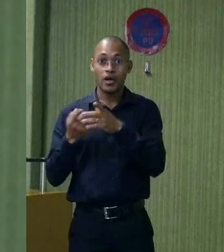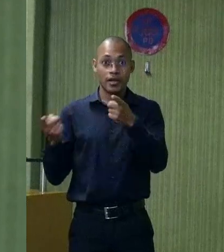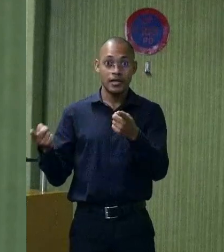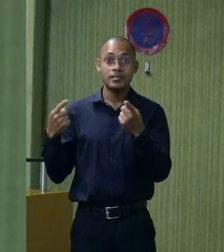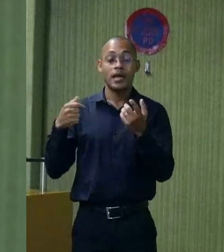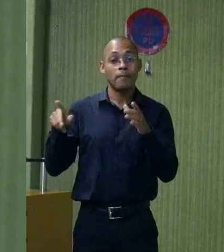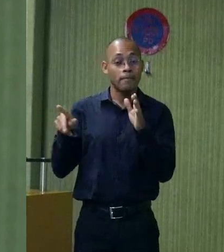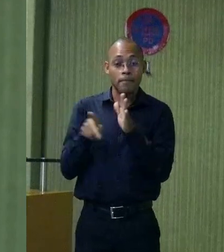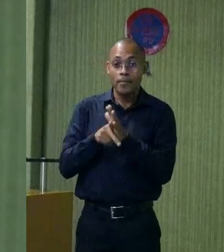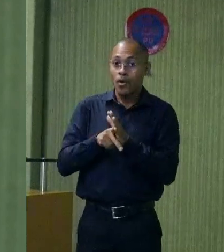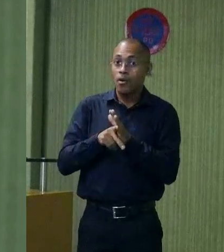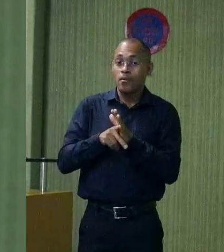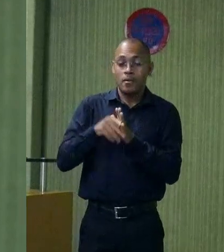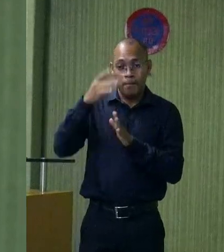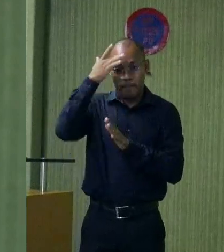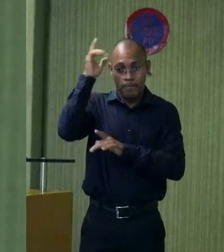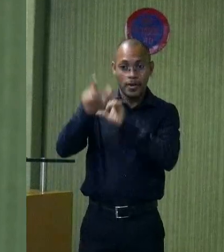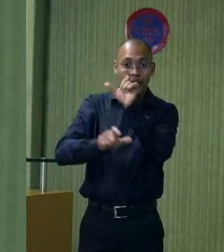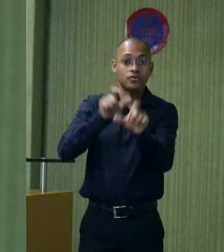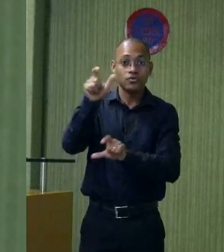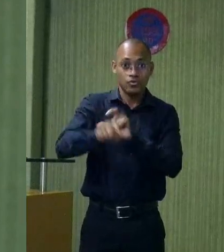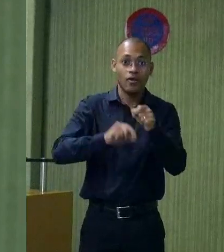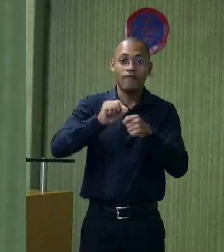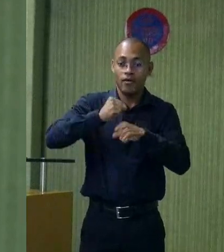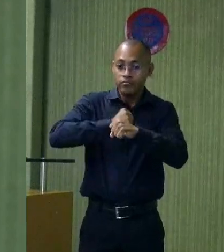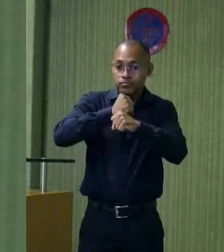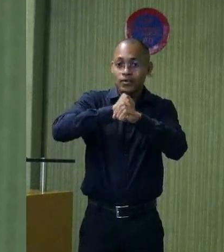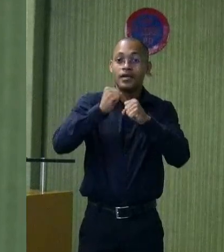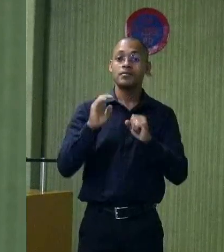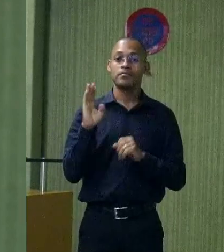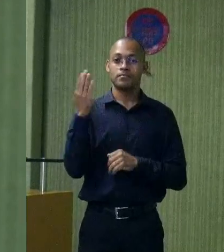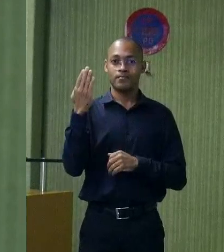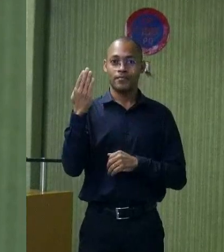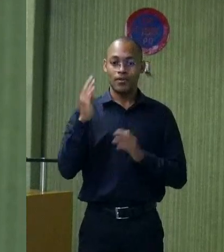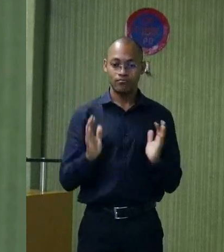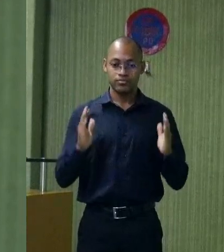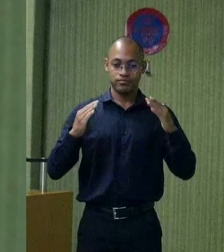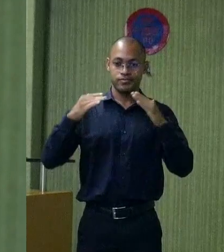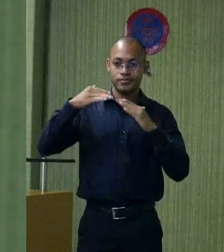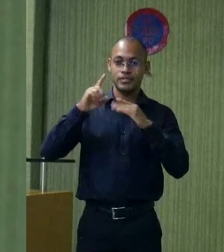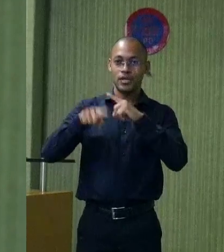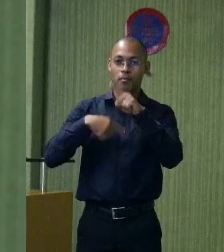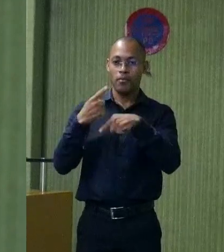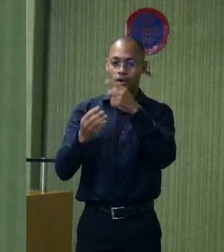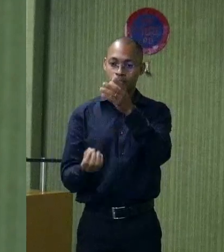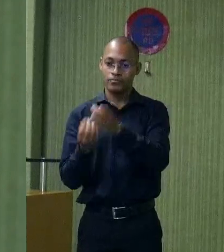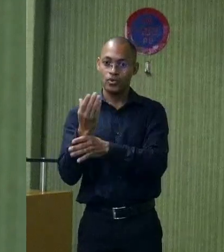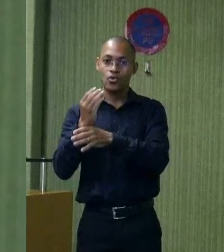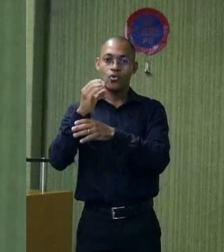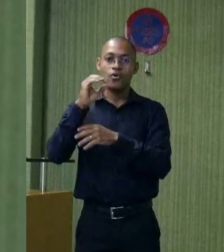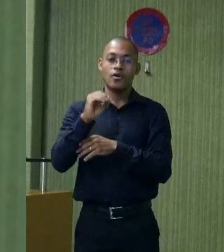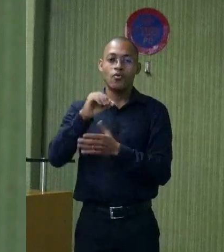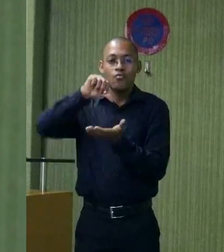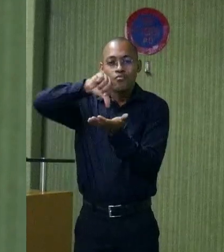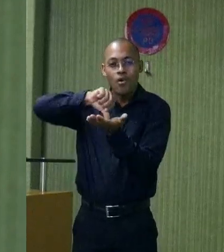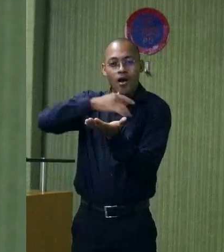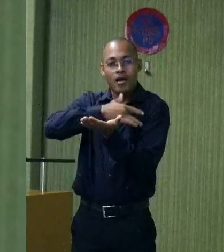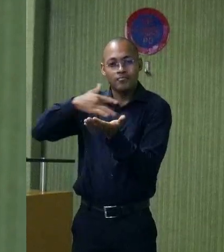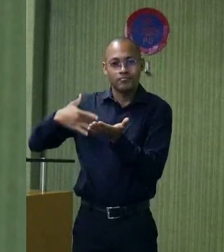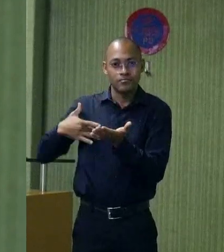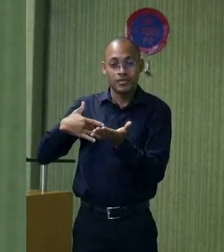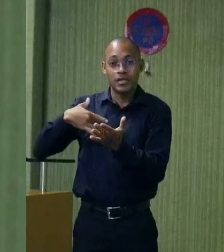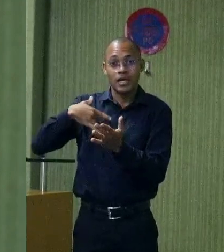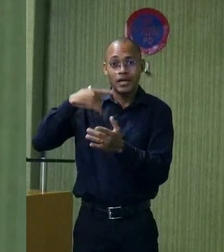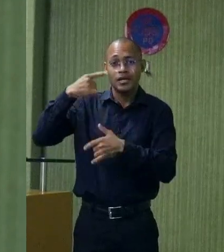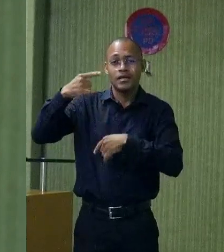constrói geralmente de madeira depois vem a UBS às vezes um posto de saúde pequeno e é